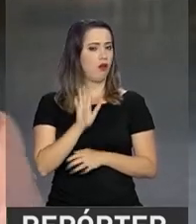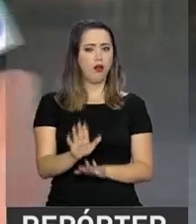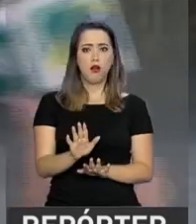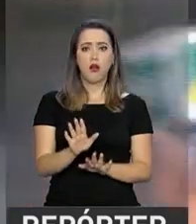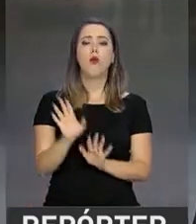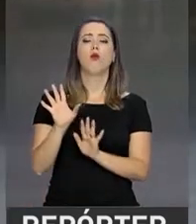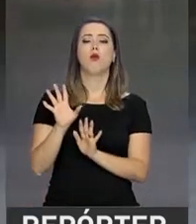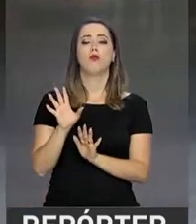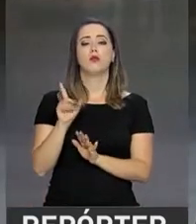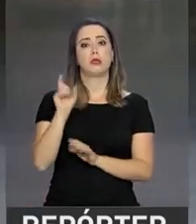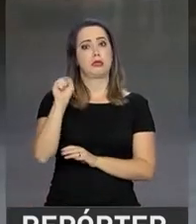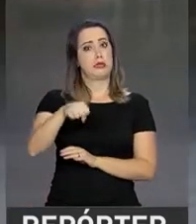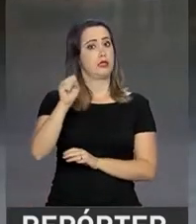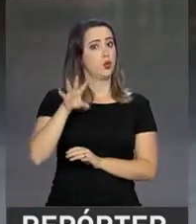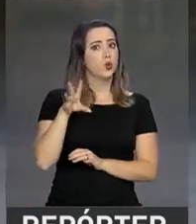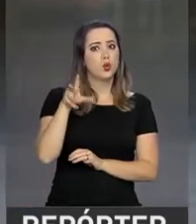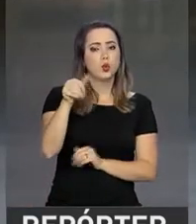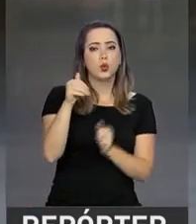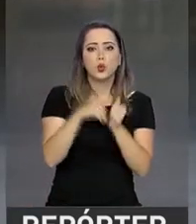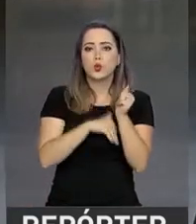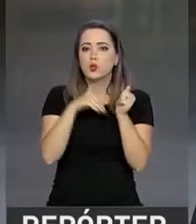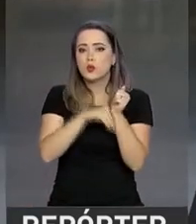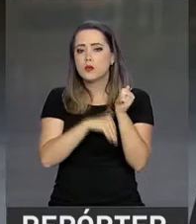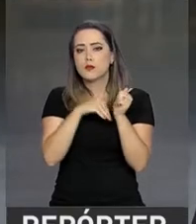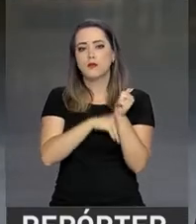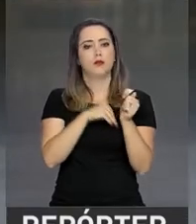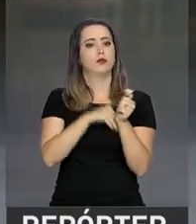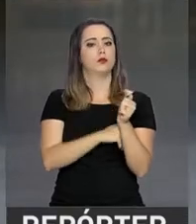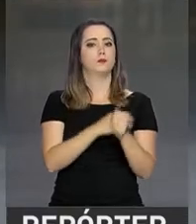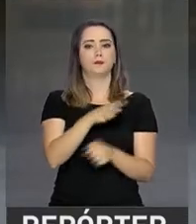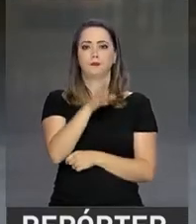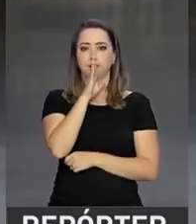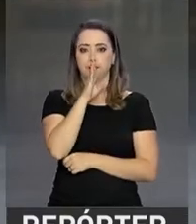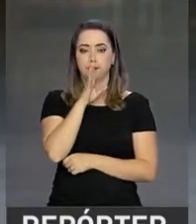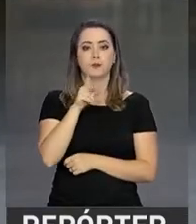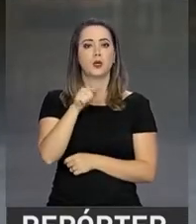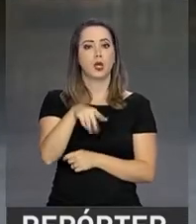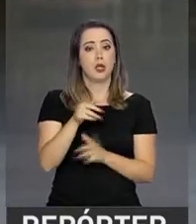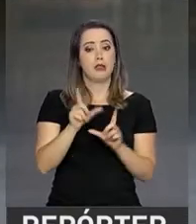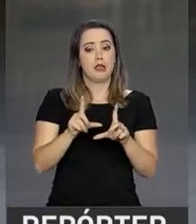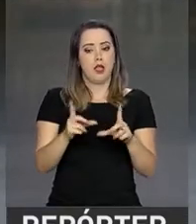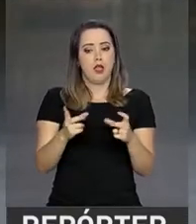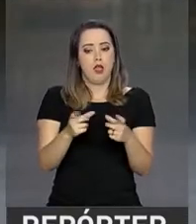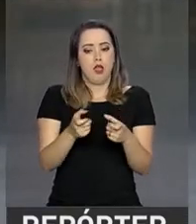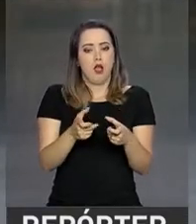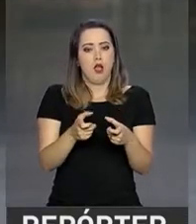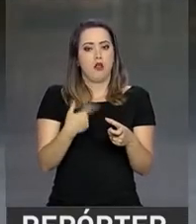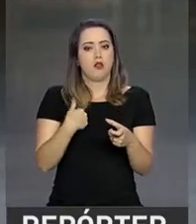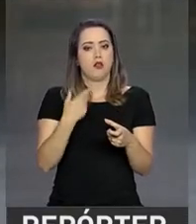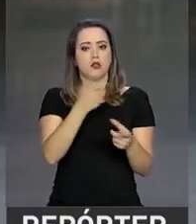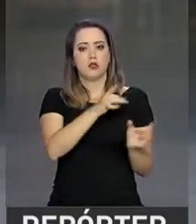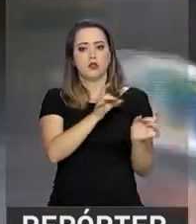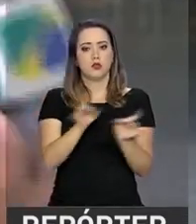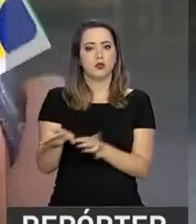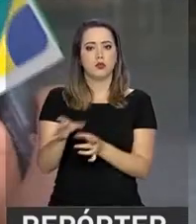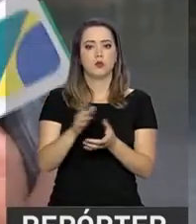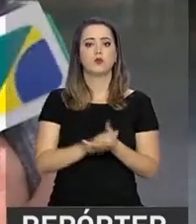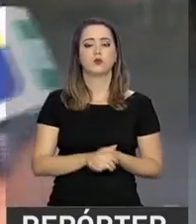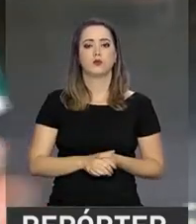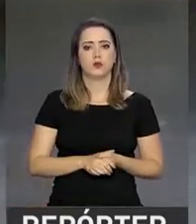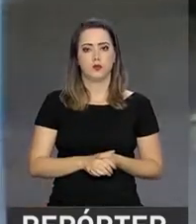em sigilo, né? Sim, 100% sigiloso, né? Inclusive a gravação a gente descarta.